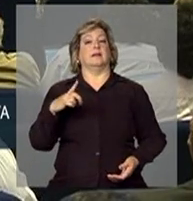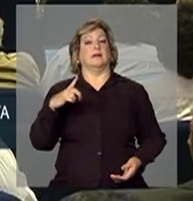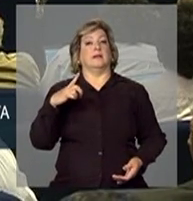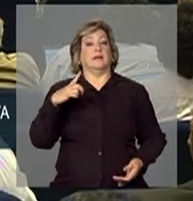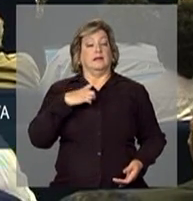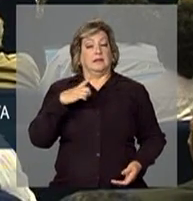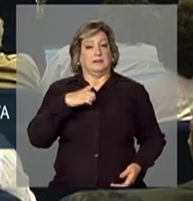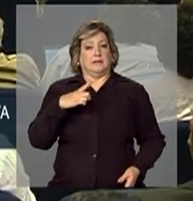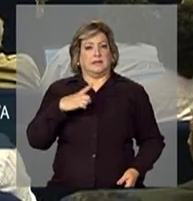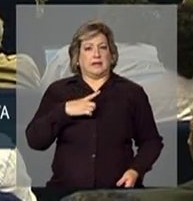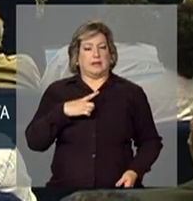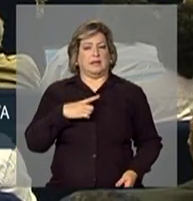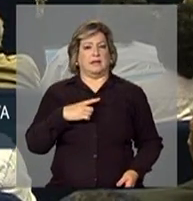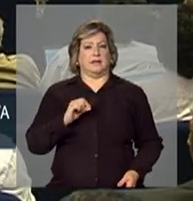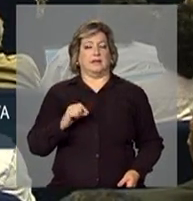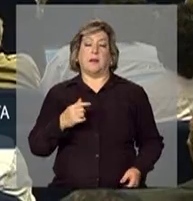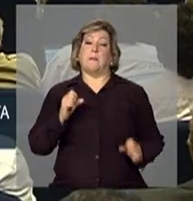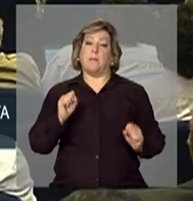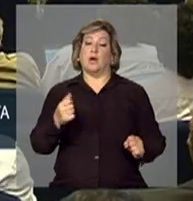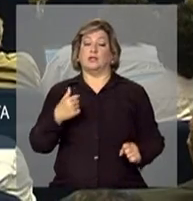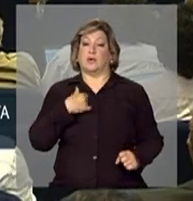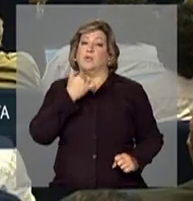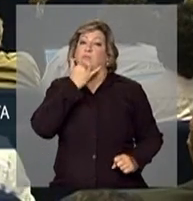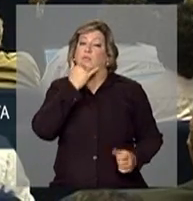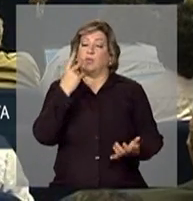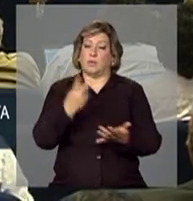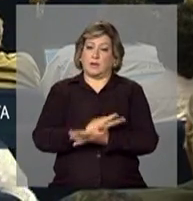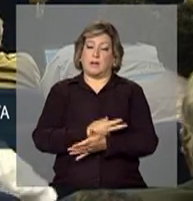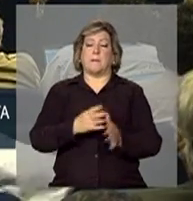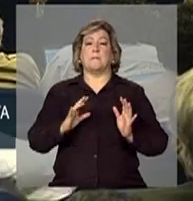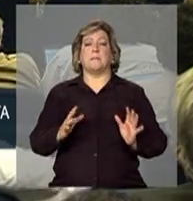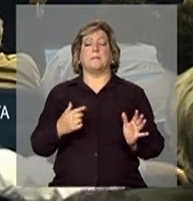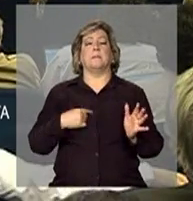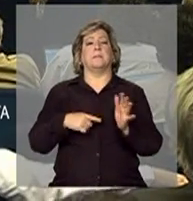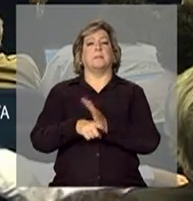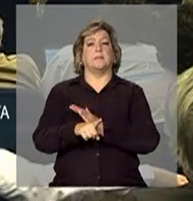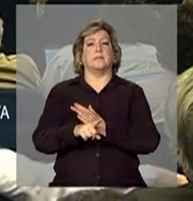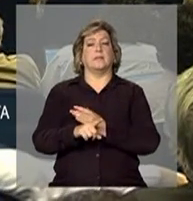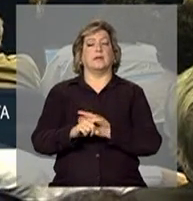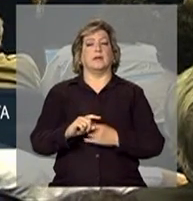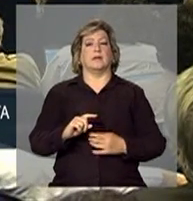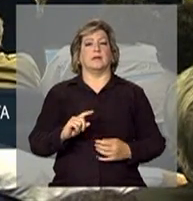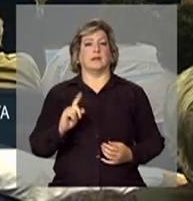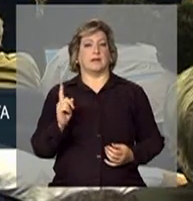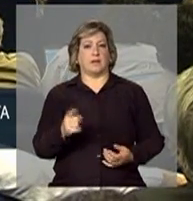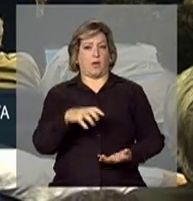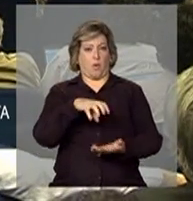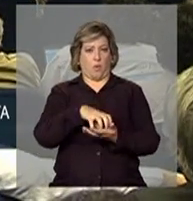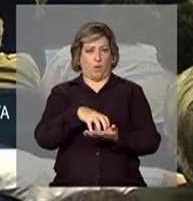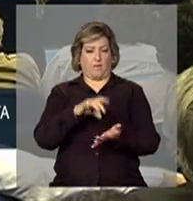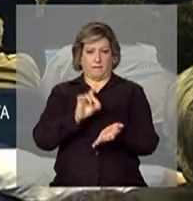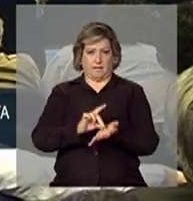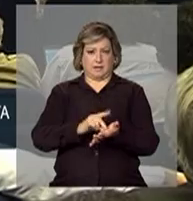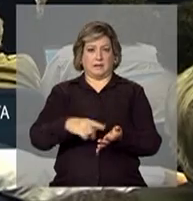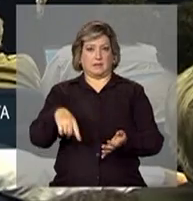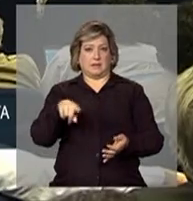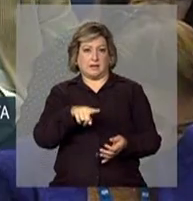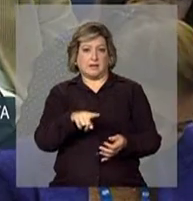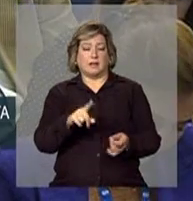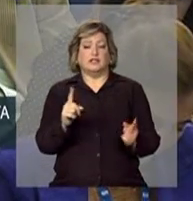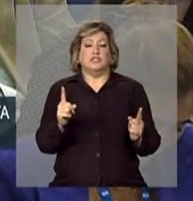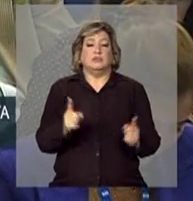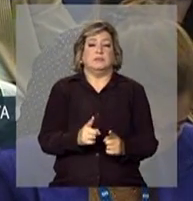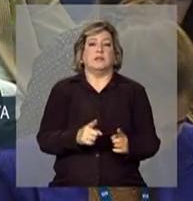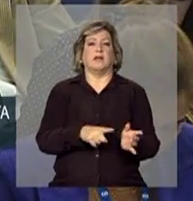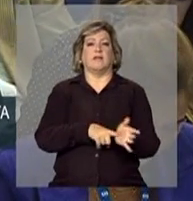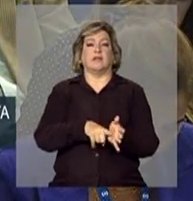cometendo um erro, mas restringindo a sua investigação, sobretudo no